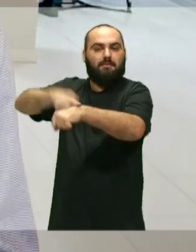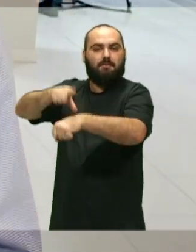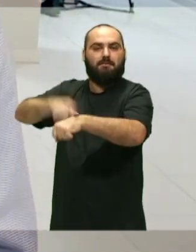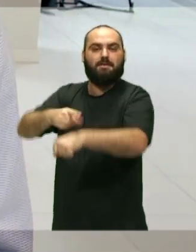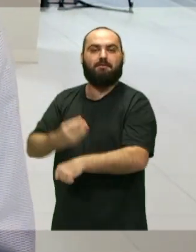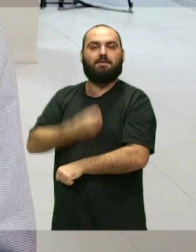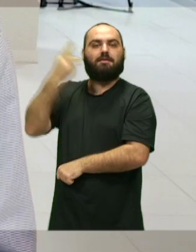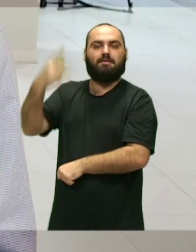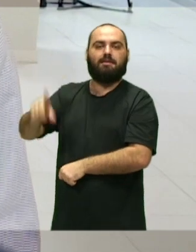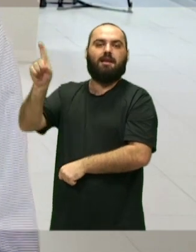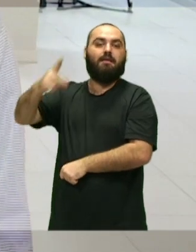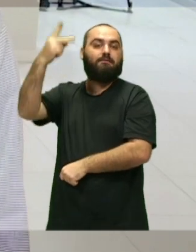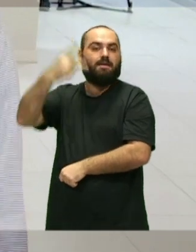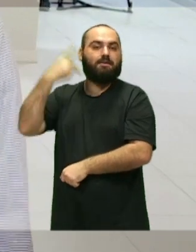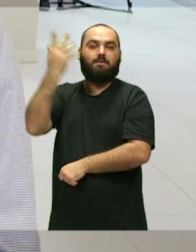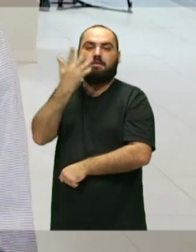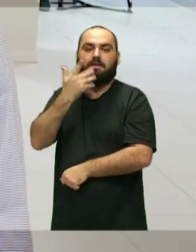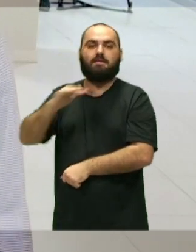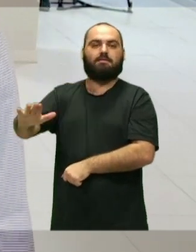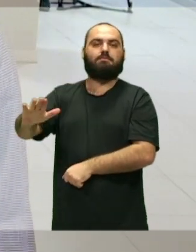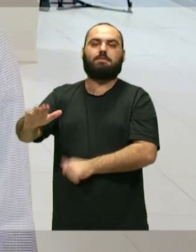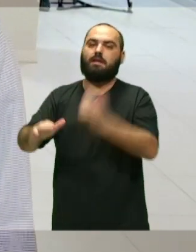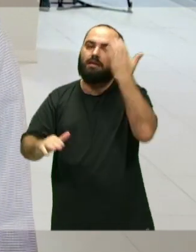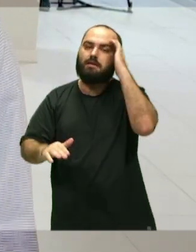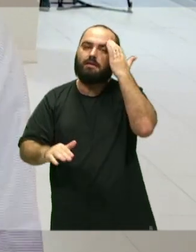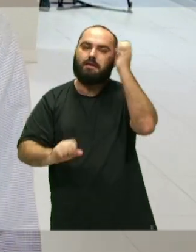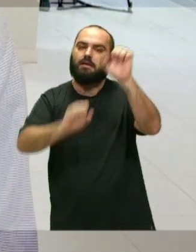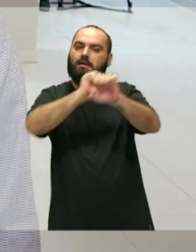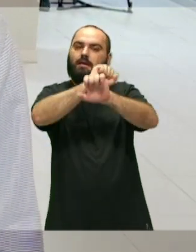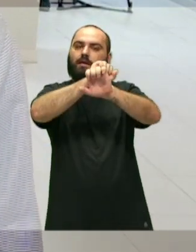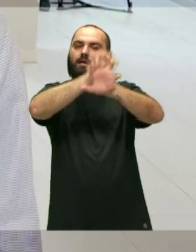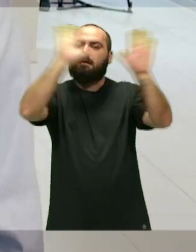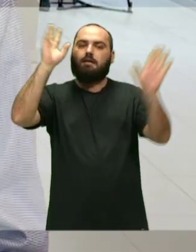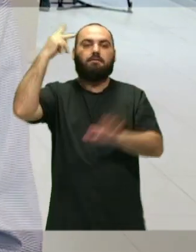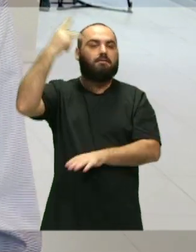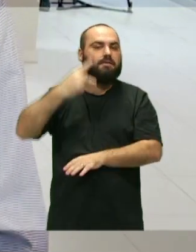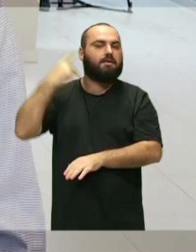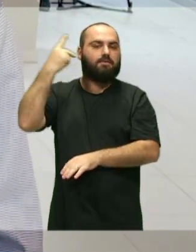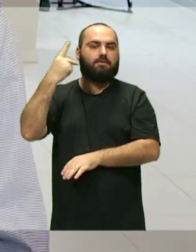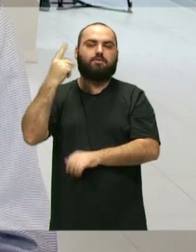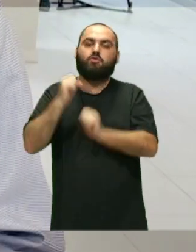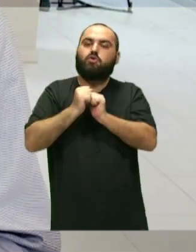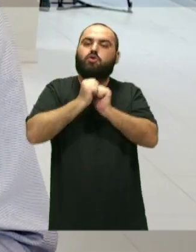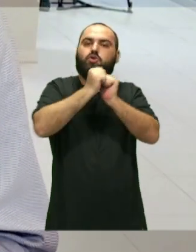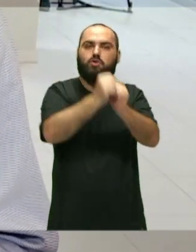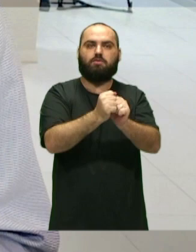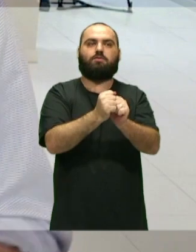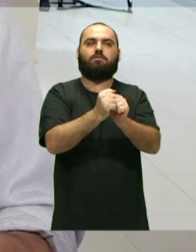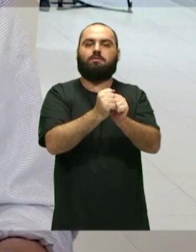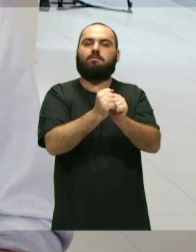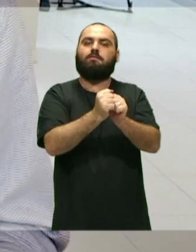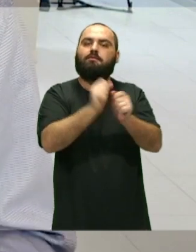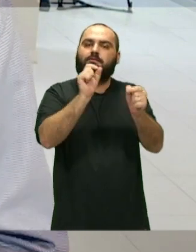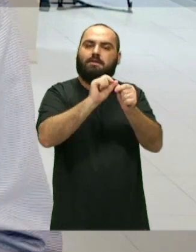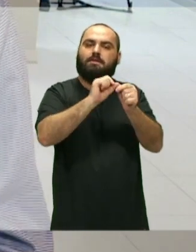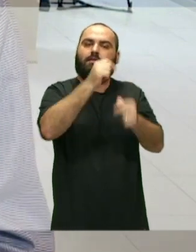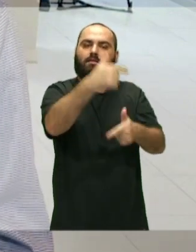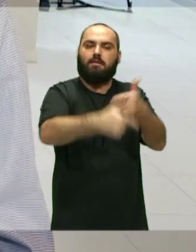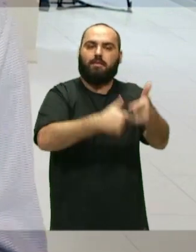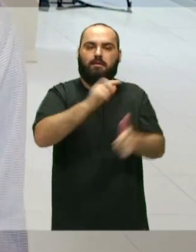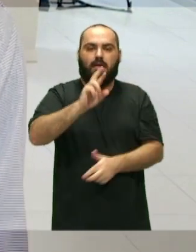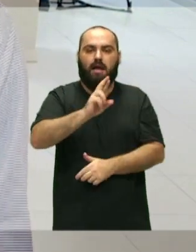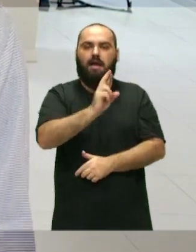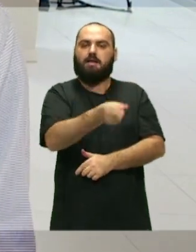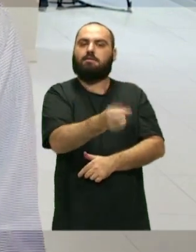na vida deles é o do vereador Mirim então entendeu que um vereador pode fazer um vereador Mirim para contribuir Assim ela dá a vazão digamos razão